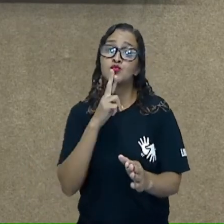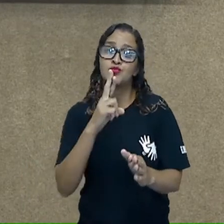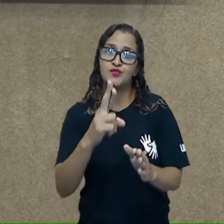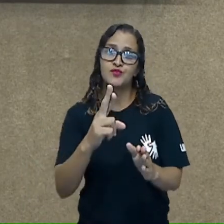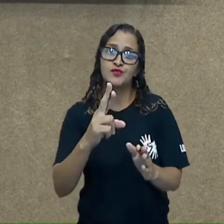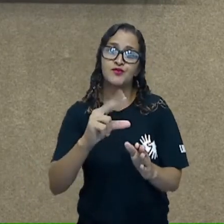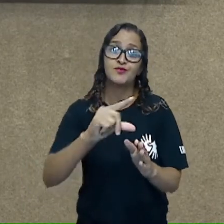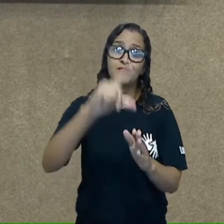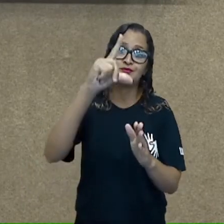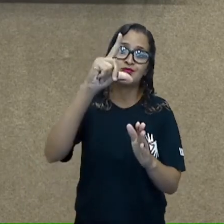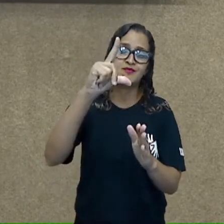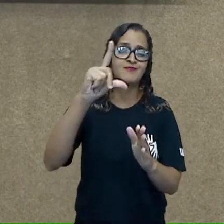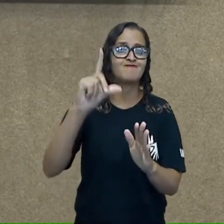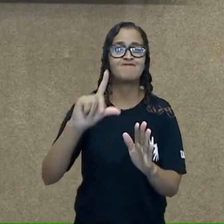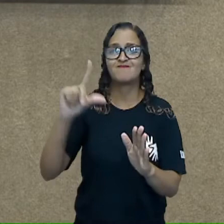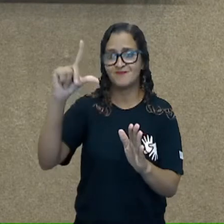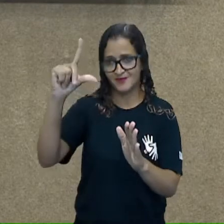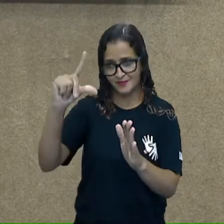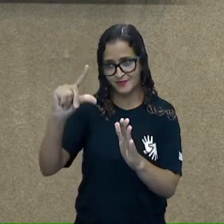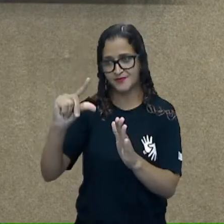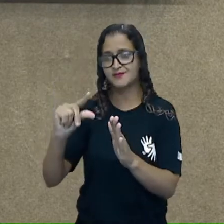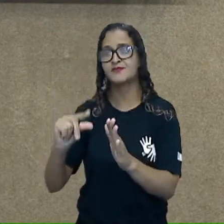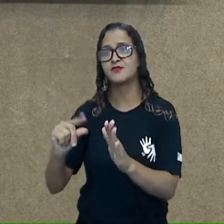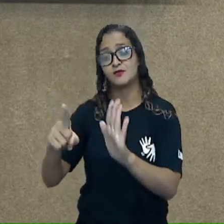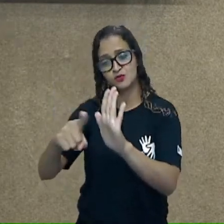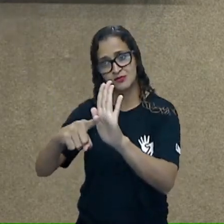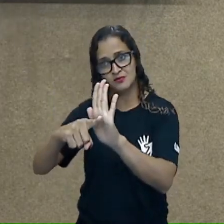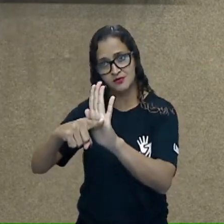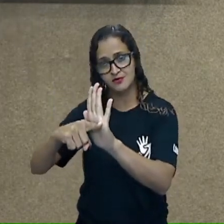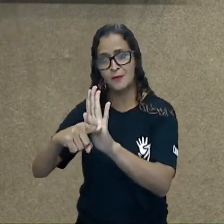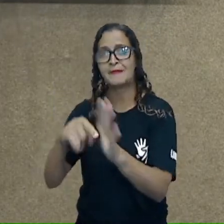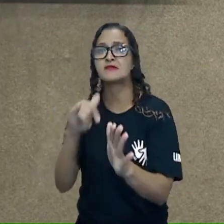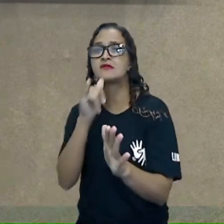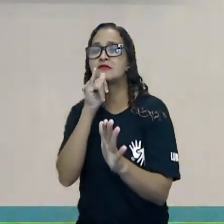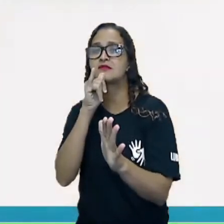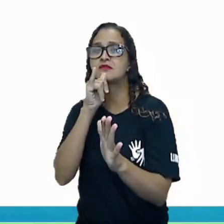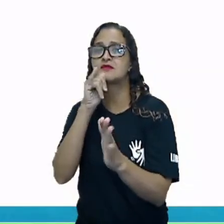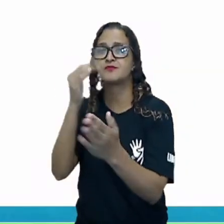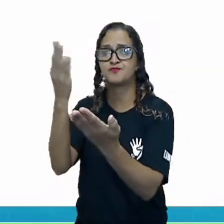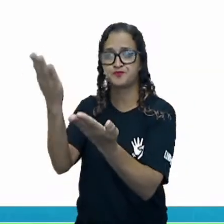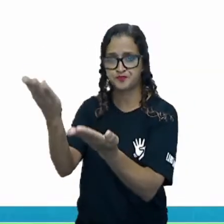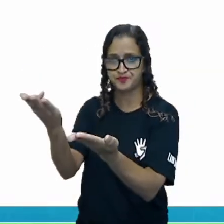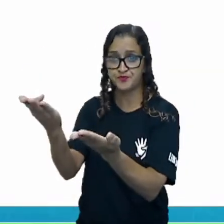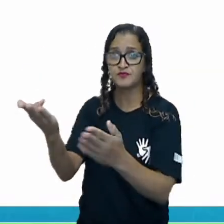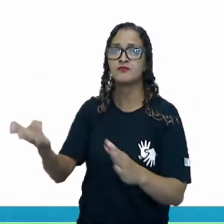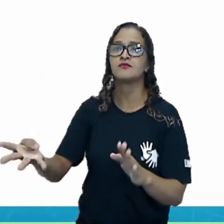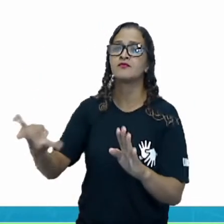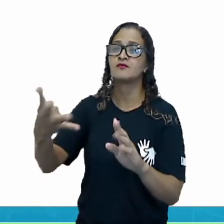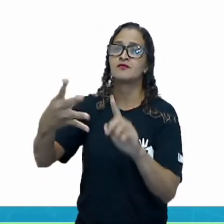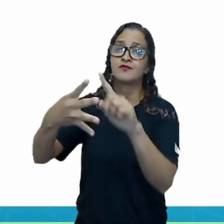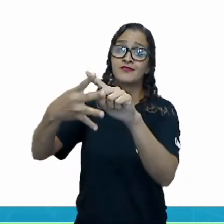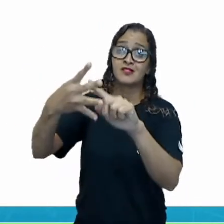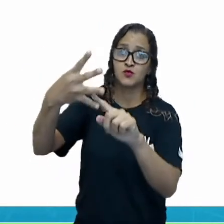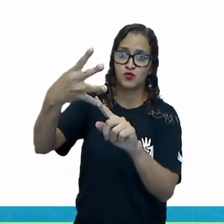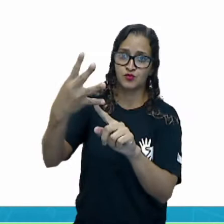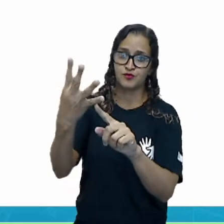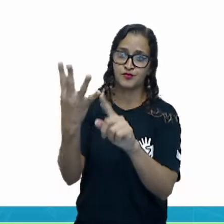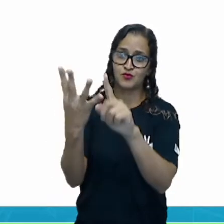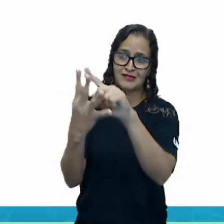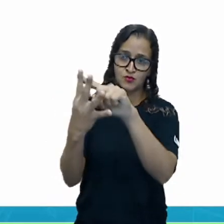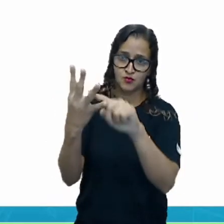ser um numeral menor. Vamos fazer um exemplo aqui, ó. 4